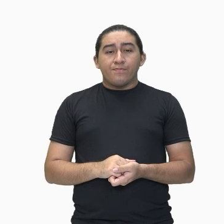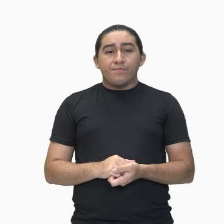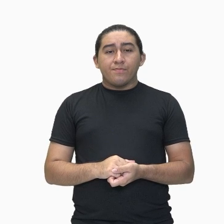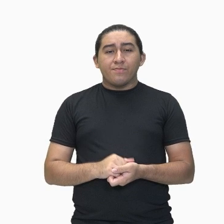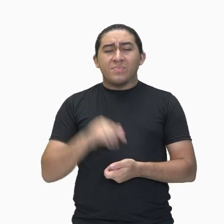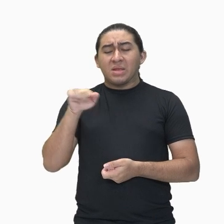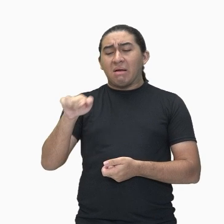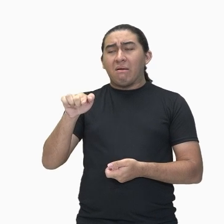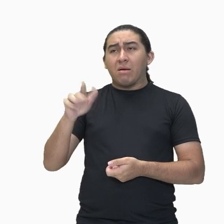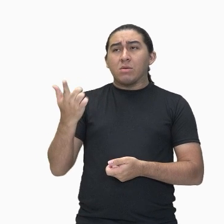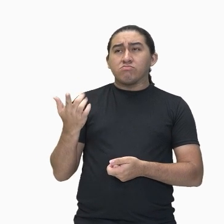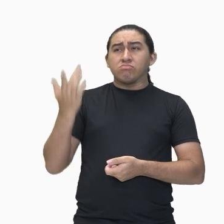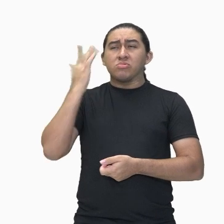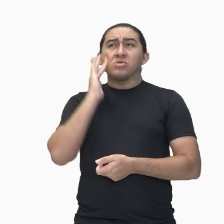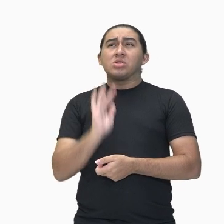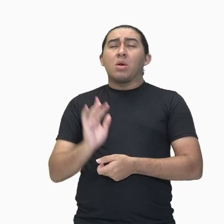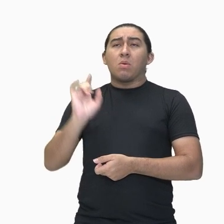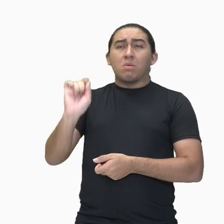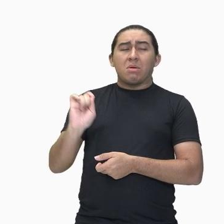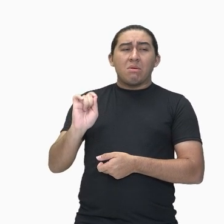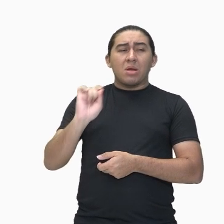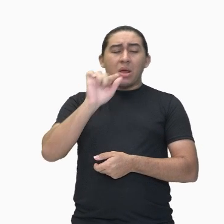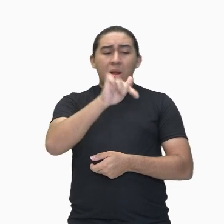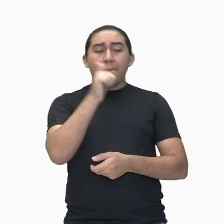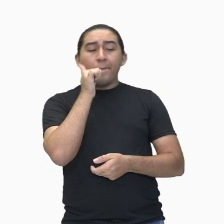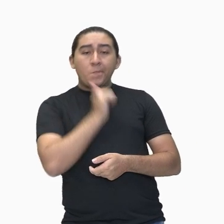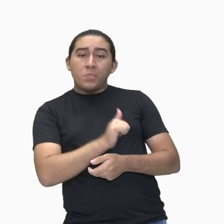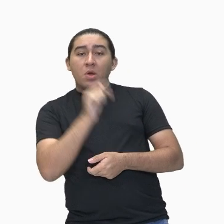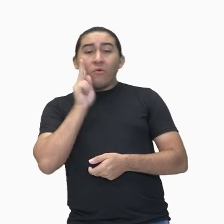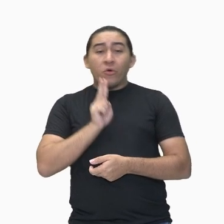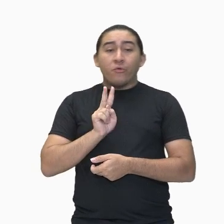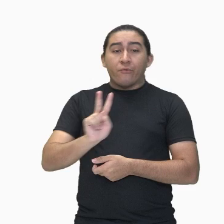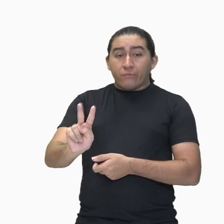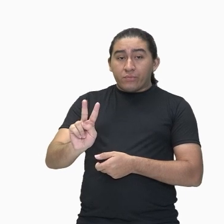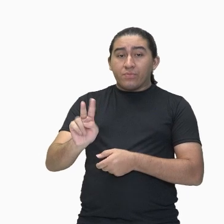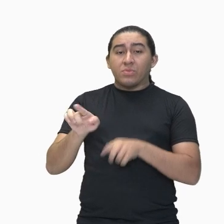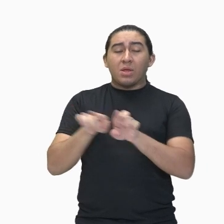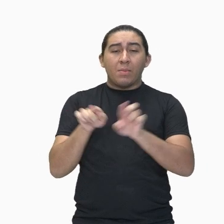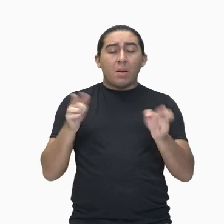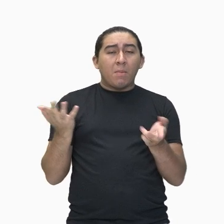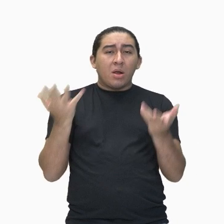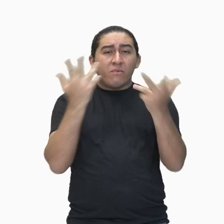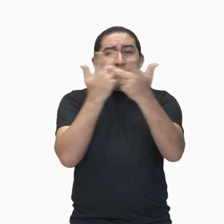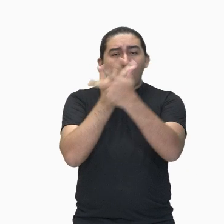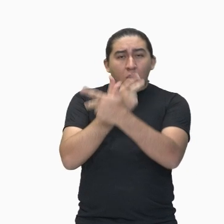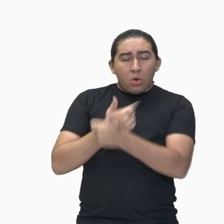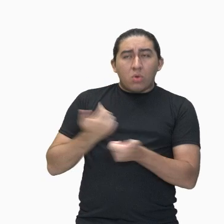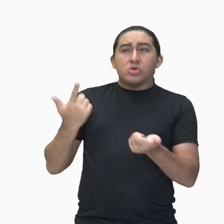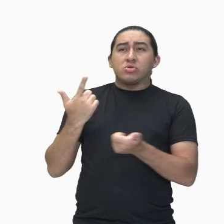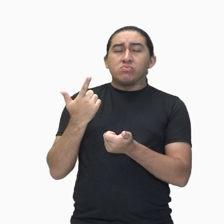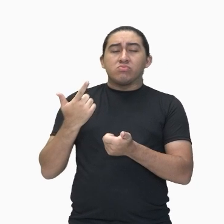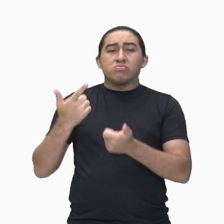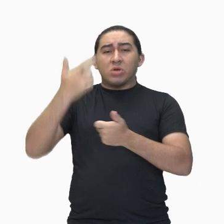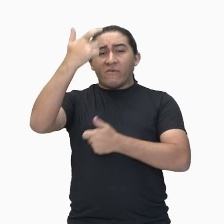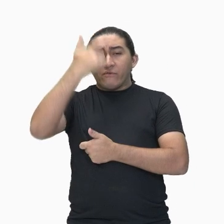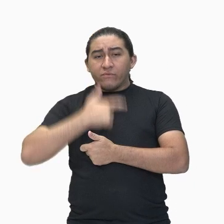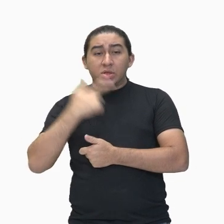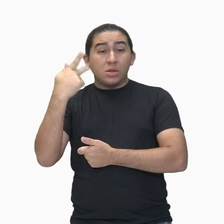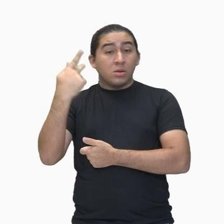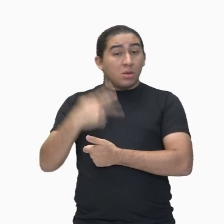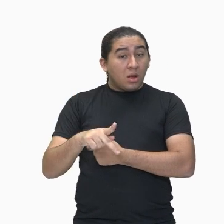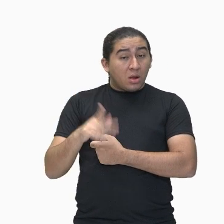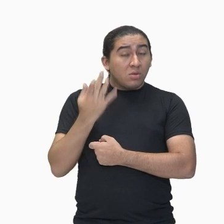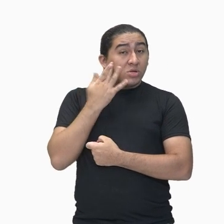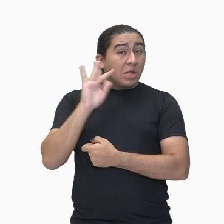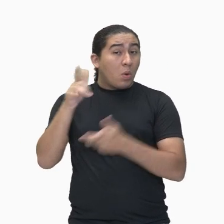Aquele não sei que Inês te assiste, no gentil corpo e na graciosa face, não